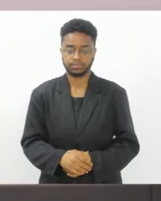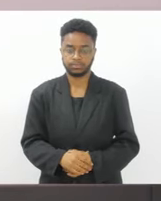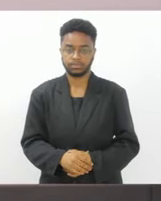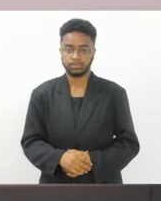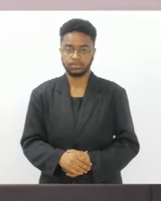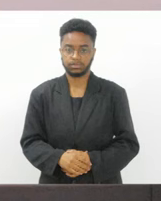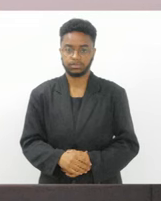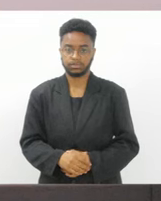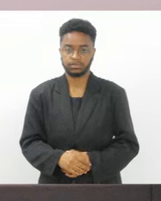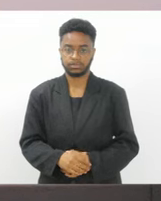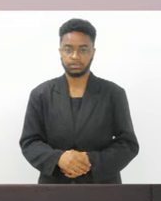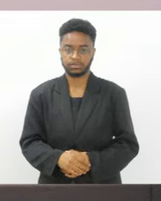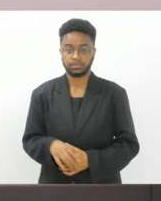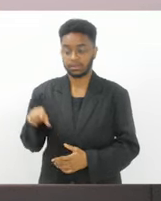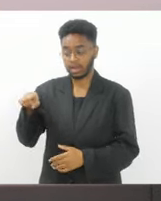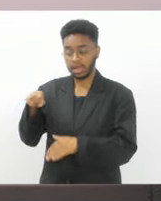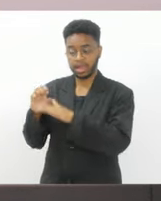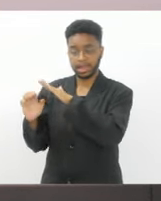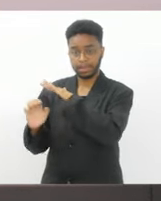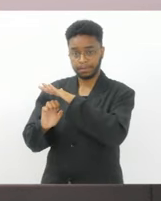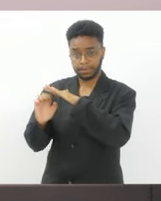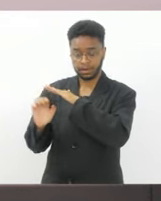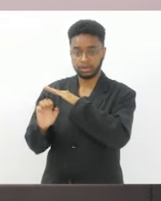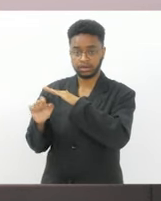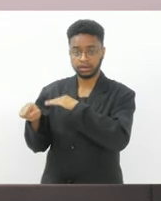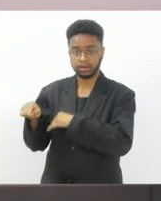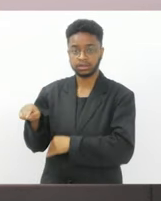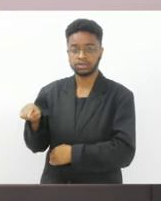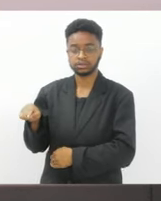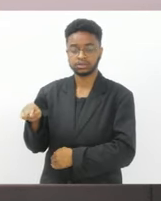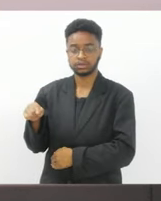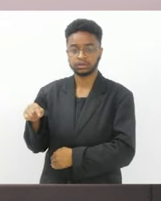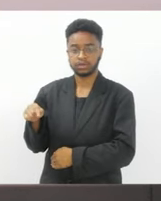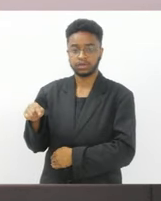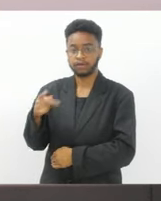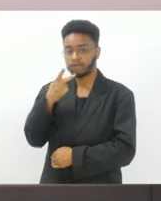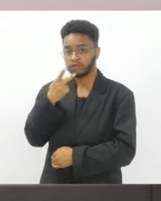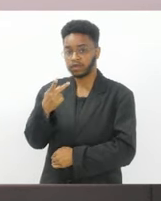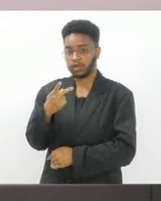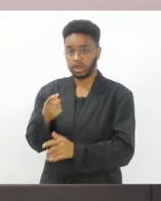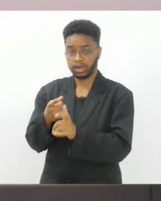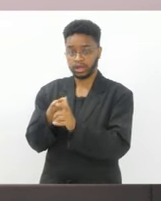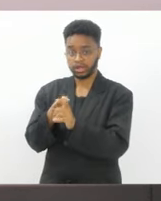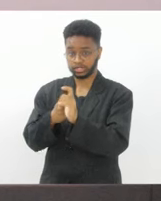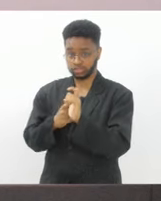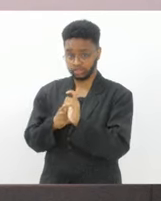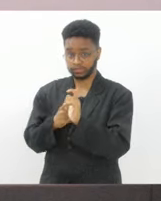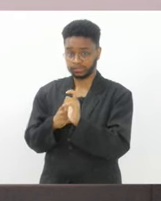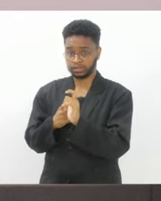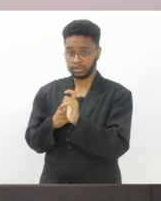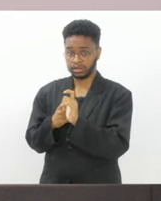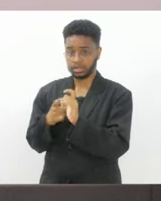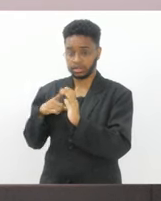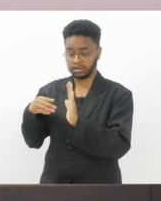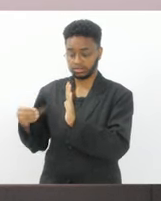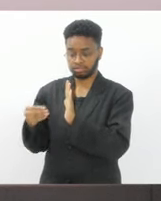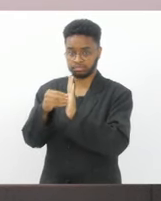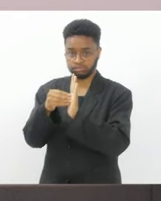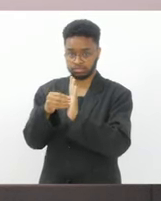Segundo a concessionária, a dívida que consta na